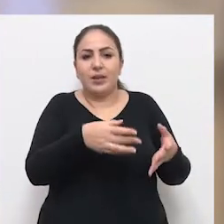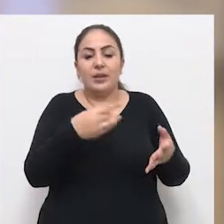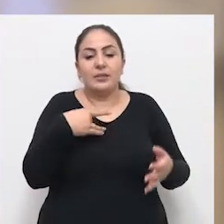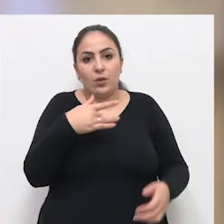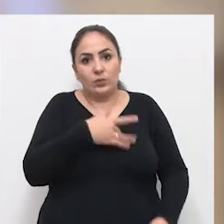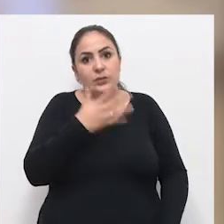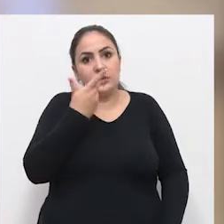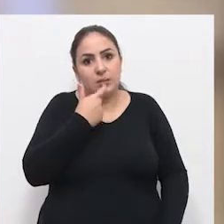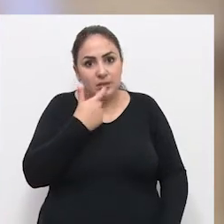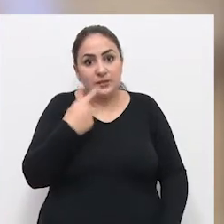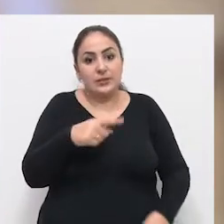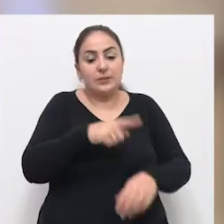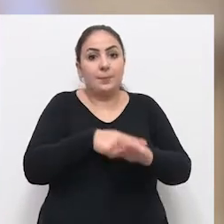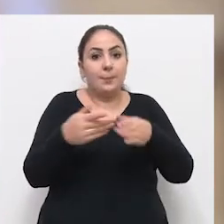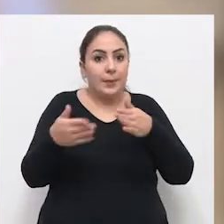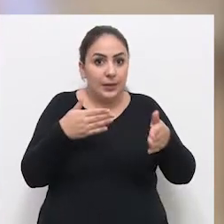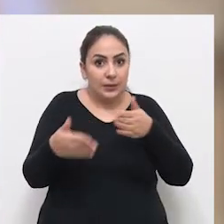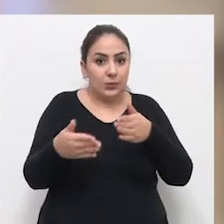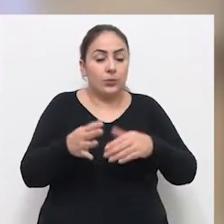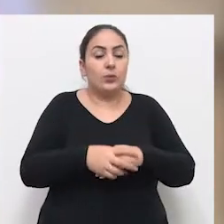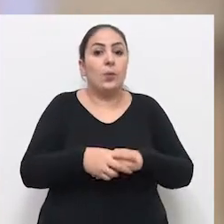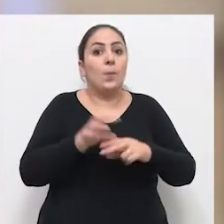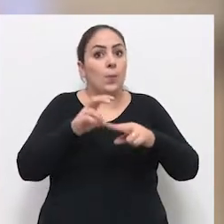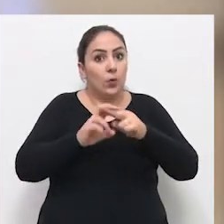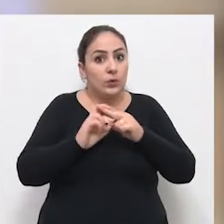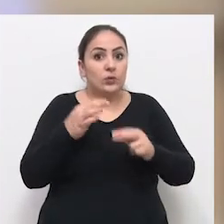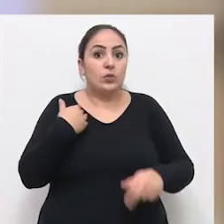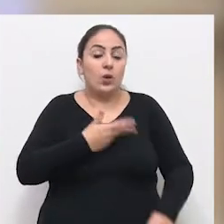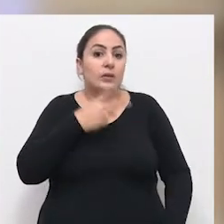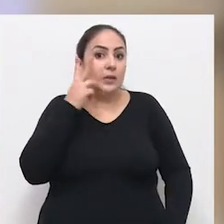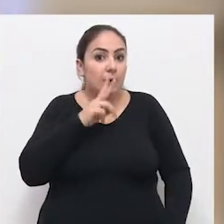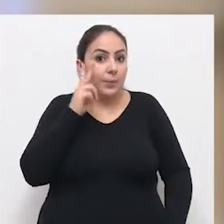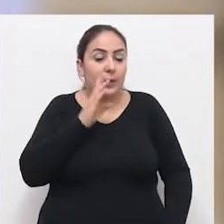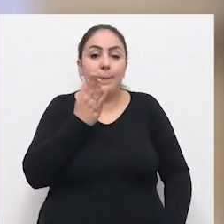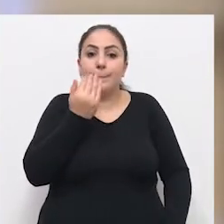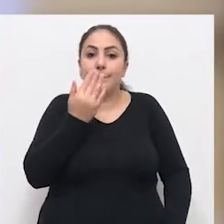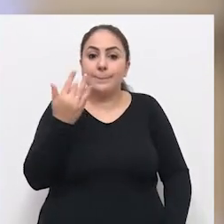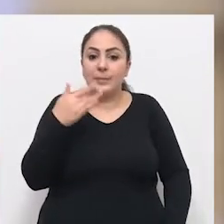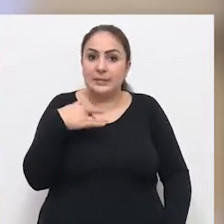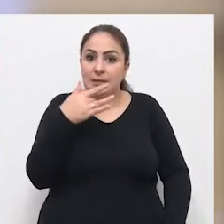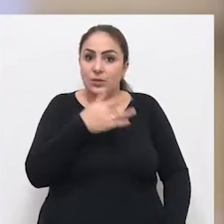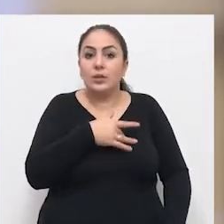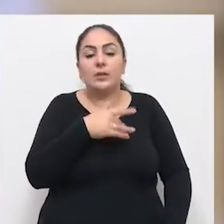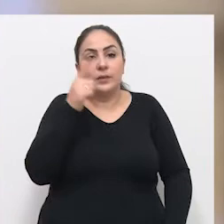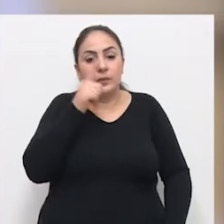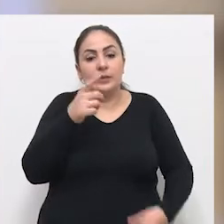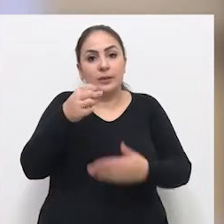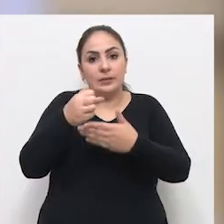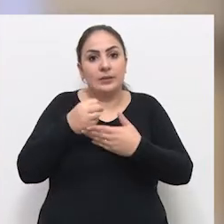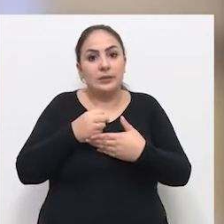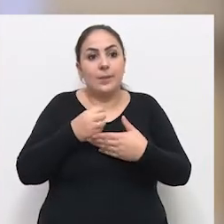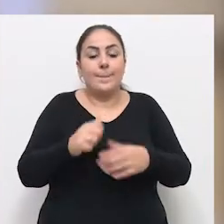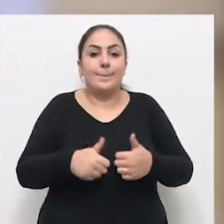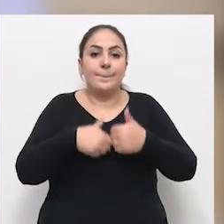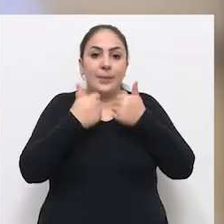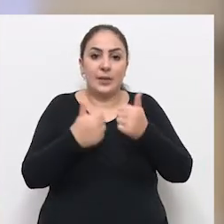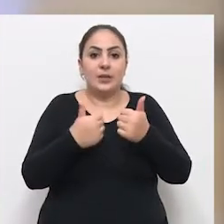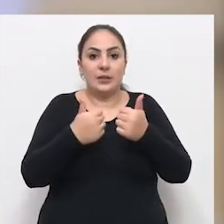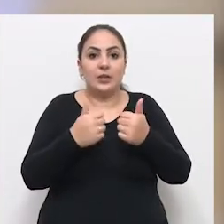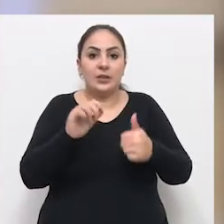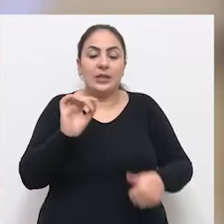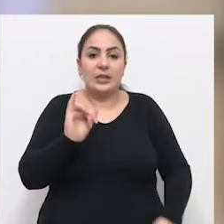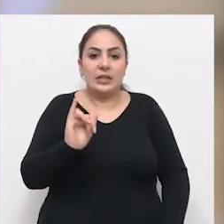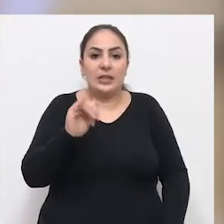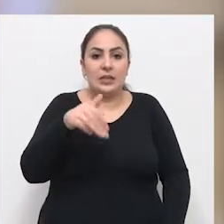saúde das nossas crianças nesse período. E vamos lembrar que uma alimentação mais saudável vai trazer